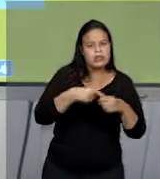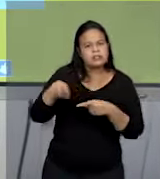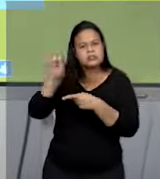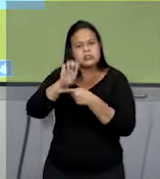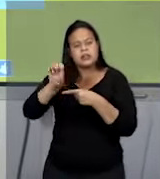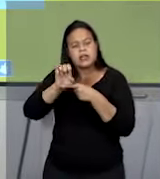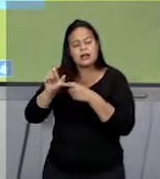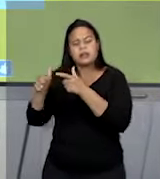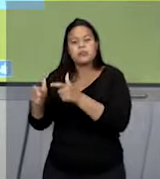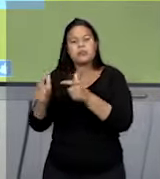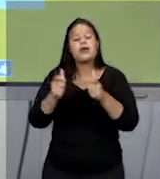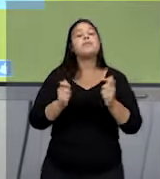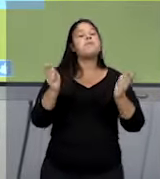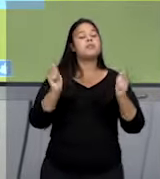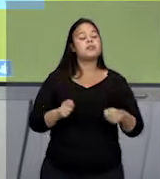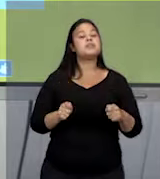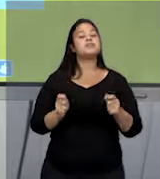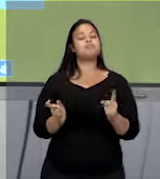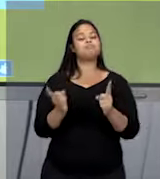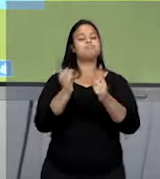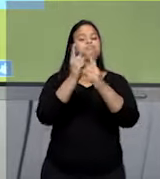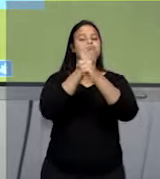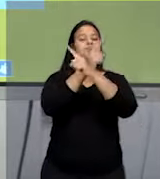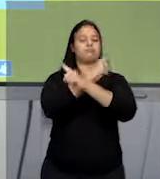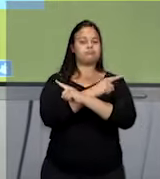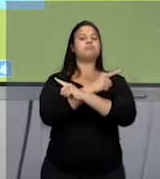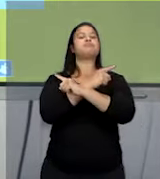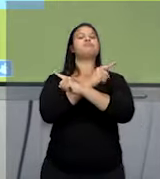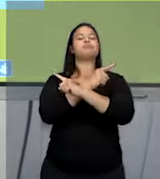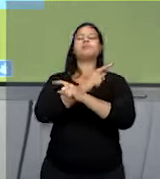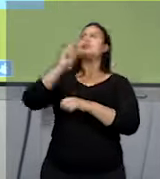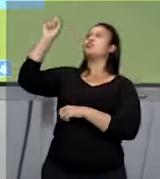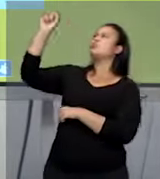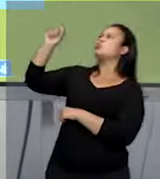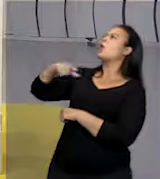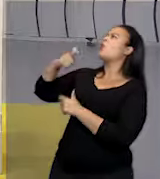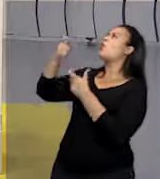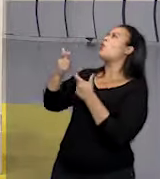lugar, você precisa virar esse leste para o nascer do sol.